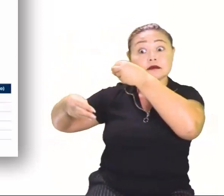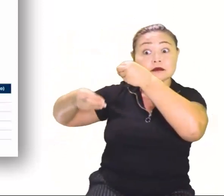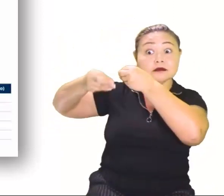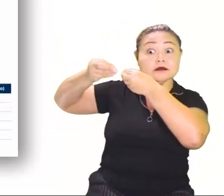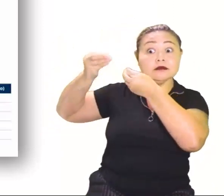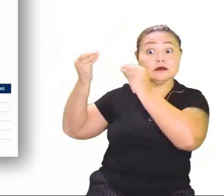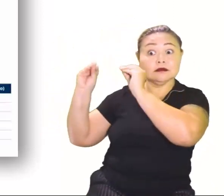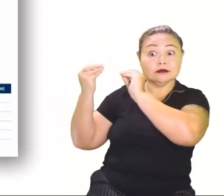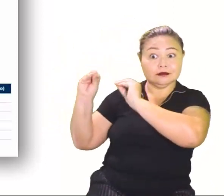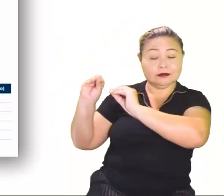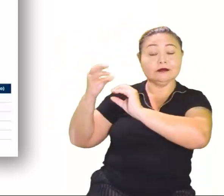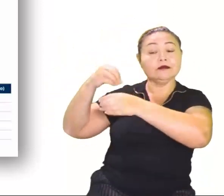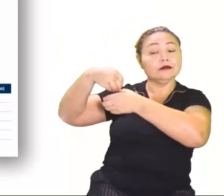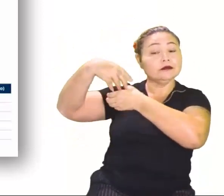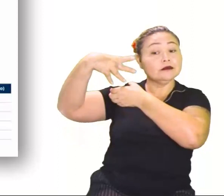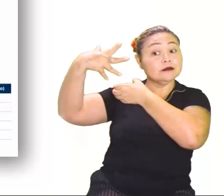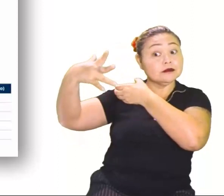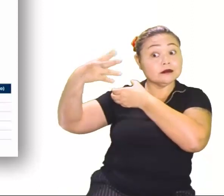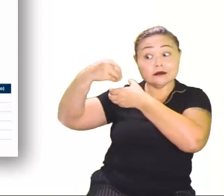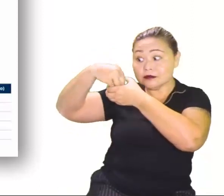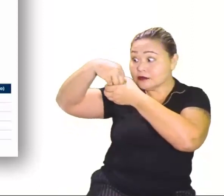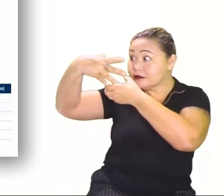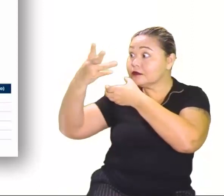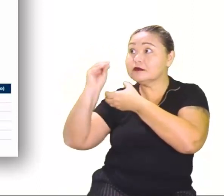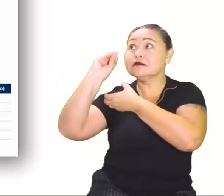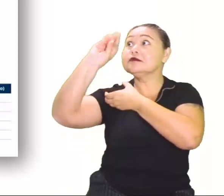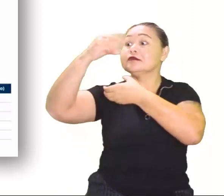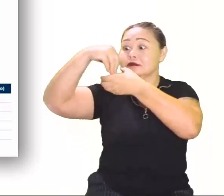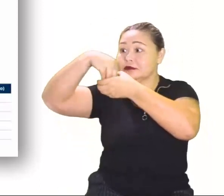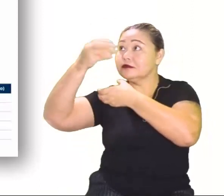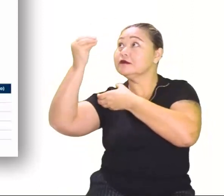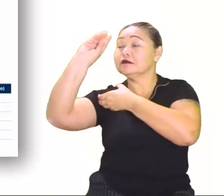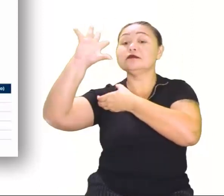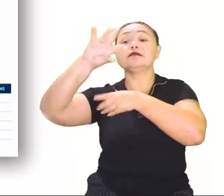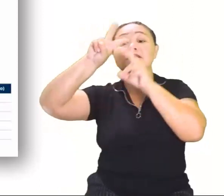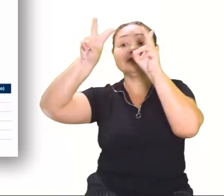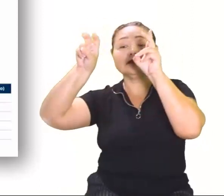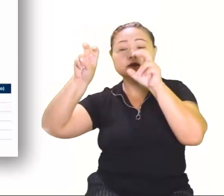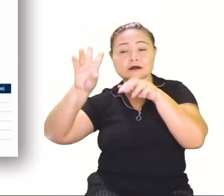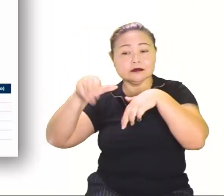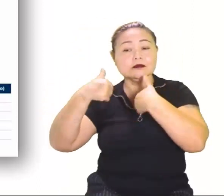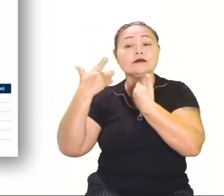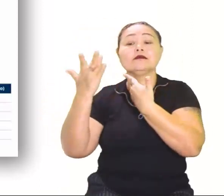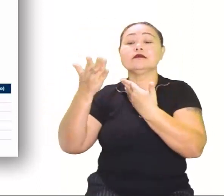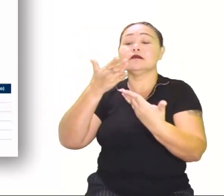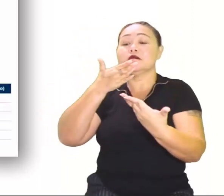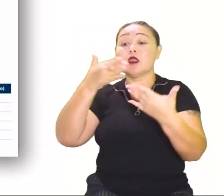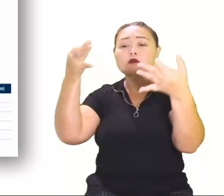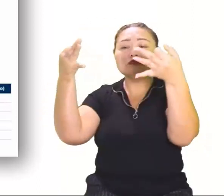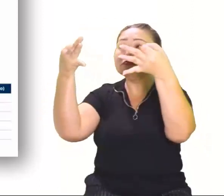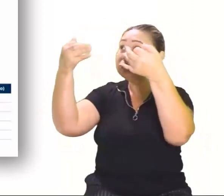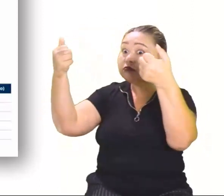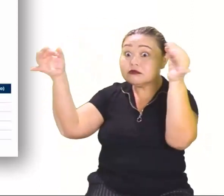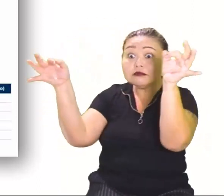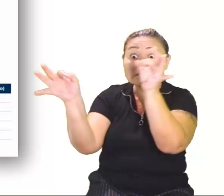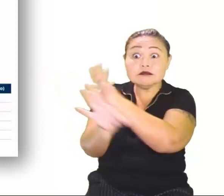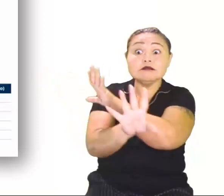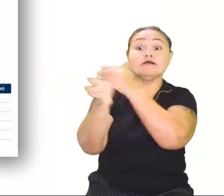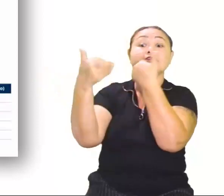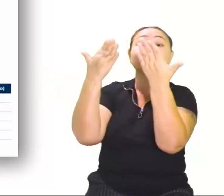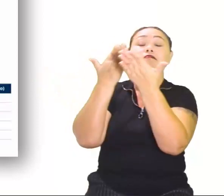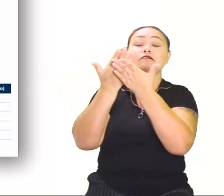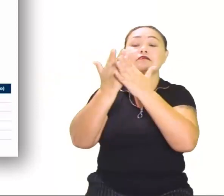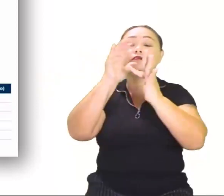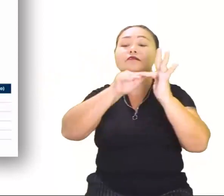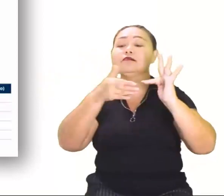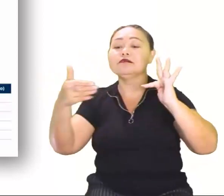mais conteúdo, né? Cada aula a gente agrega um pouquinho mais de assunto aí para ficar mais completo o nosso estudo